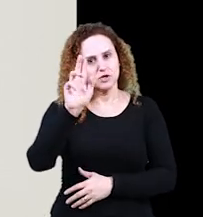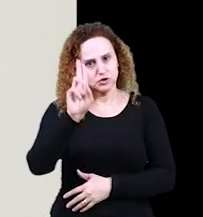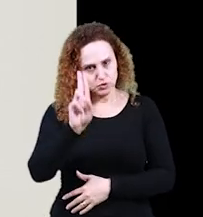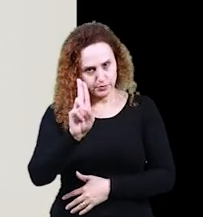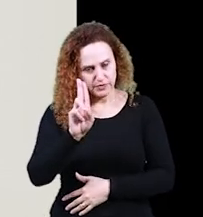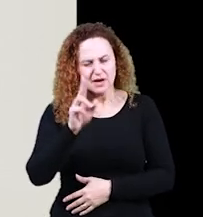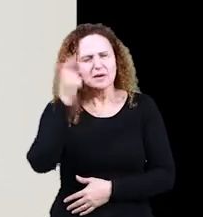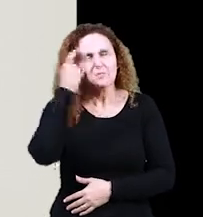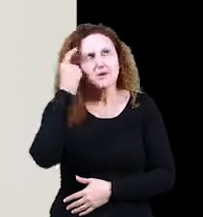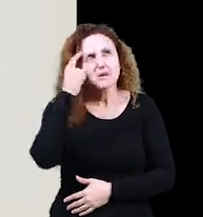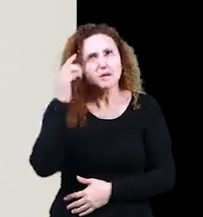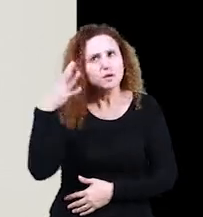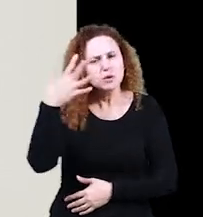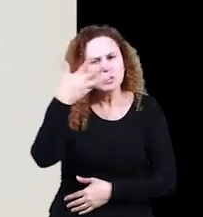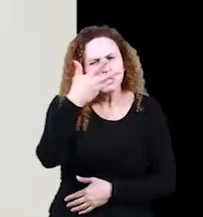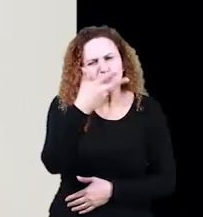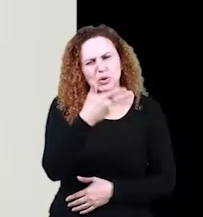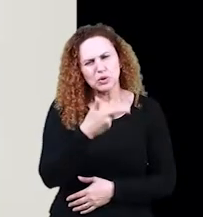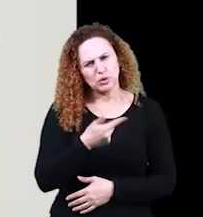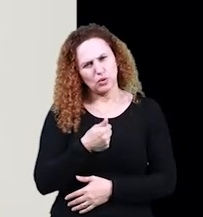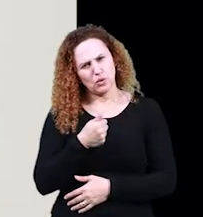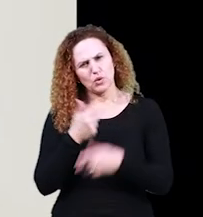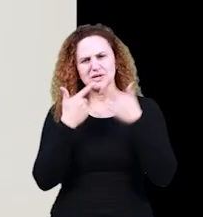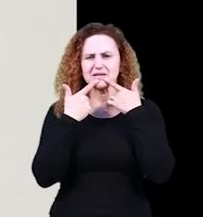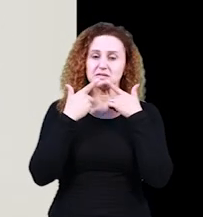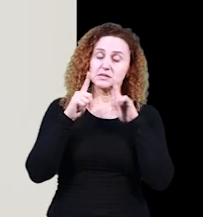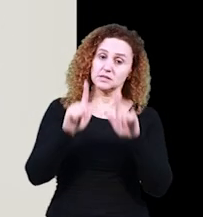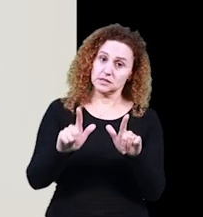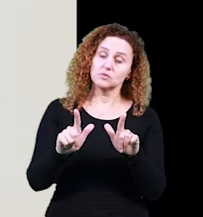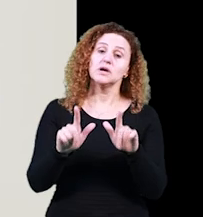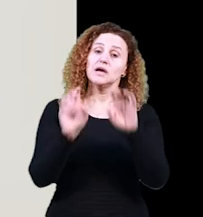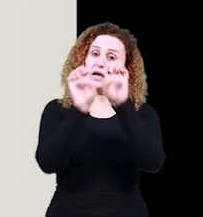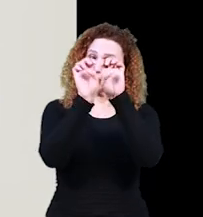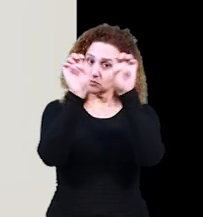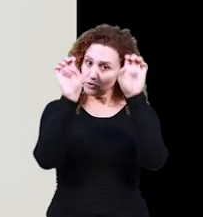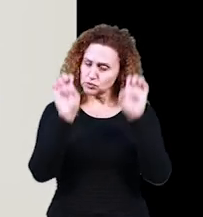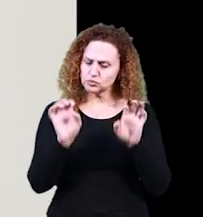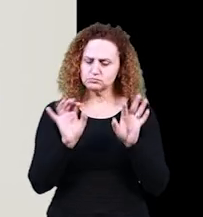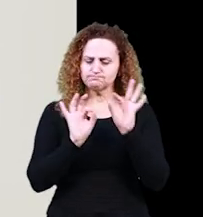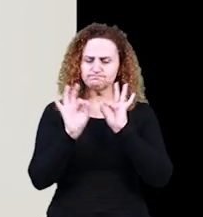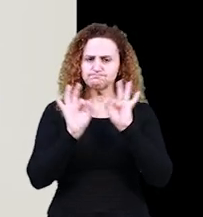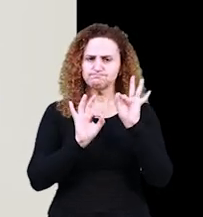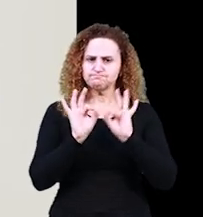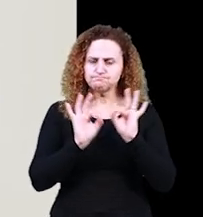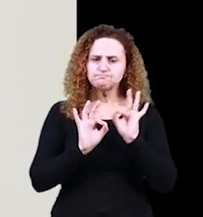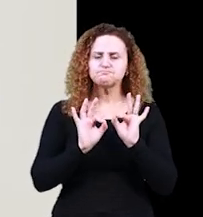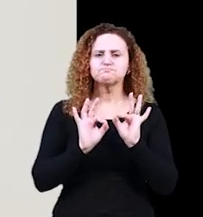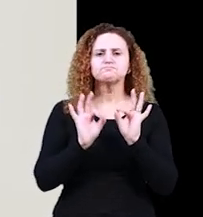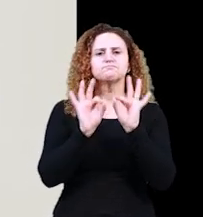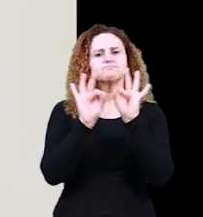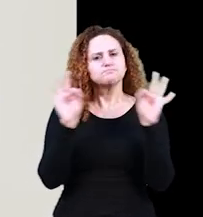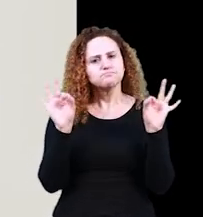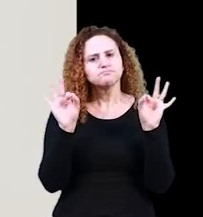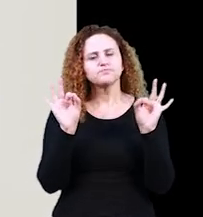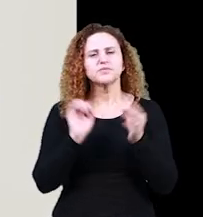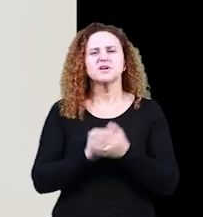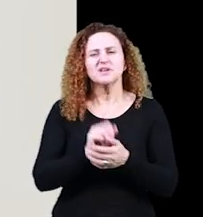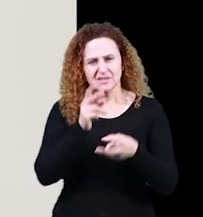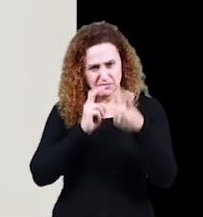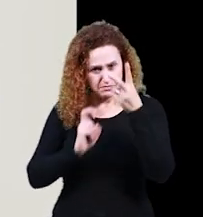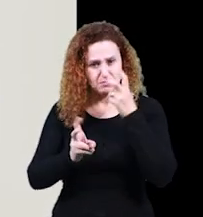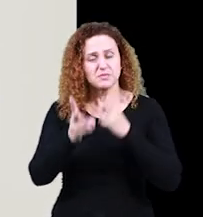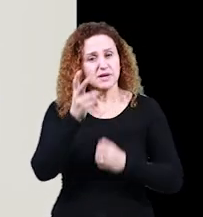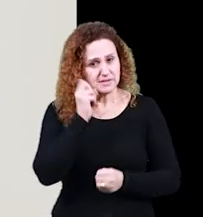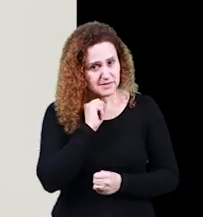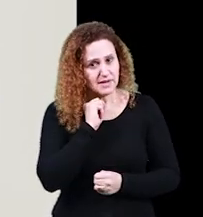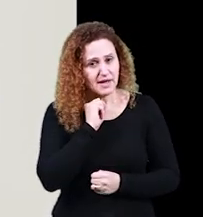pensar que todas as línguas tem uma estrutura comum como sujeito e predicado vejam que aqui tem